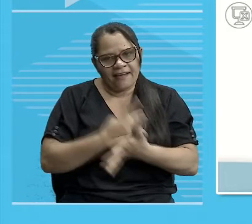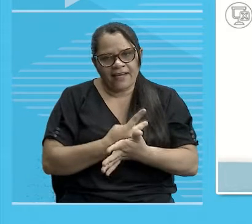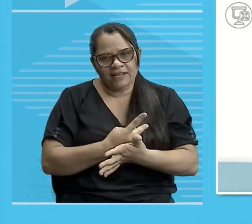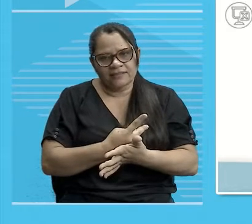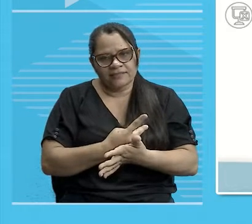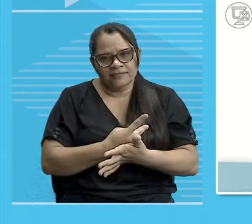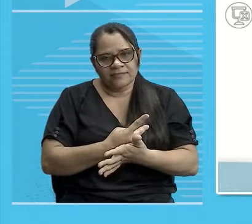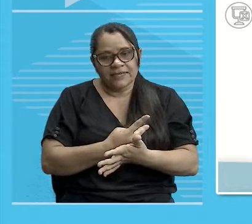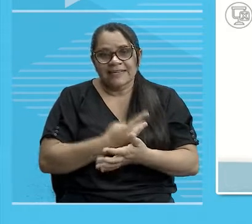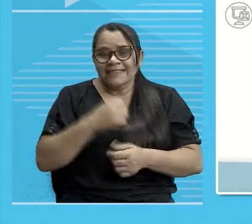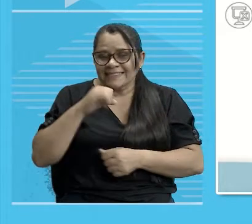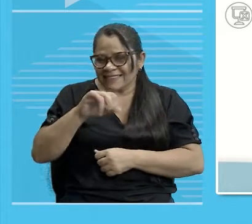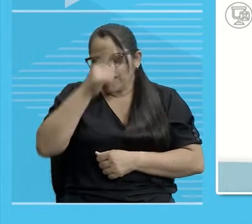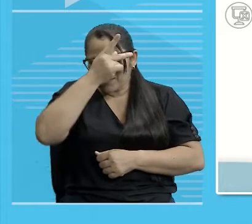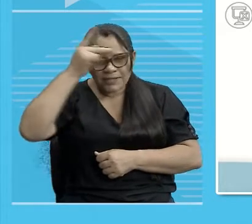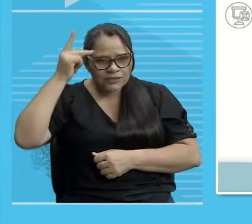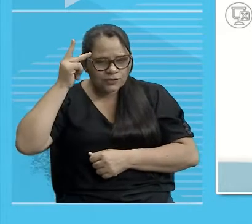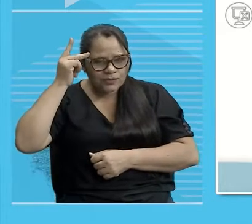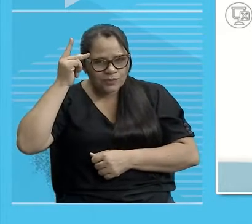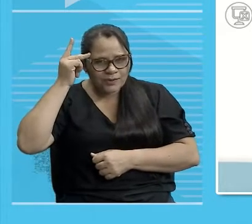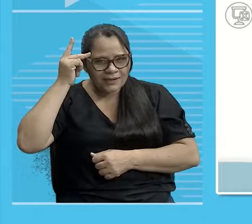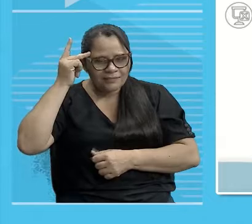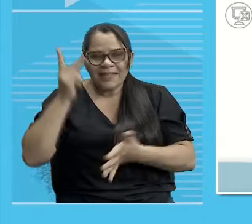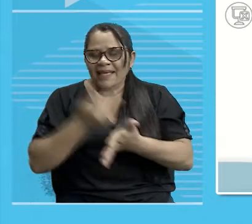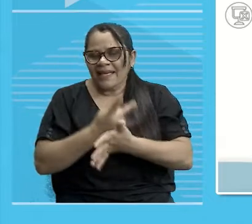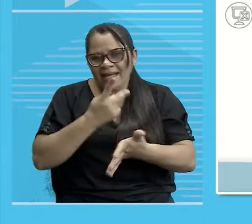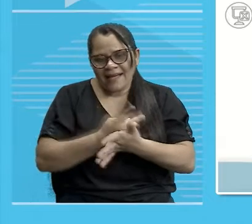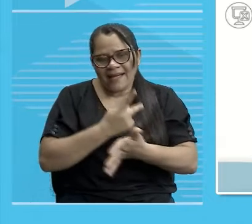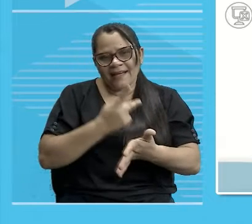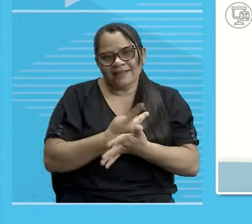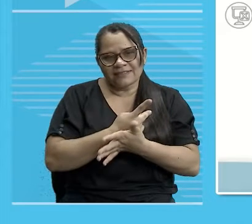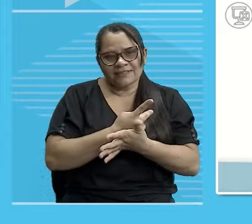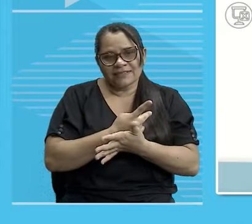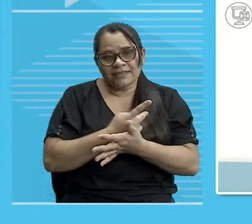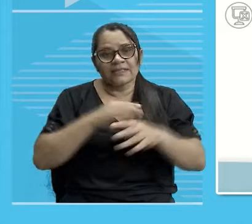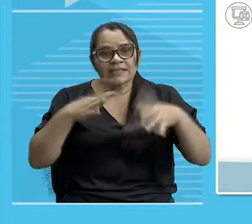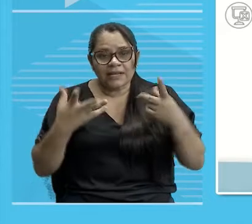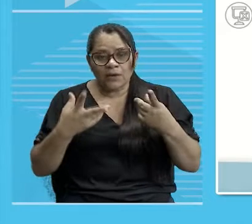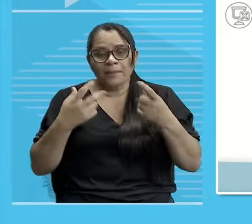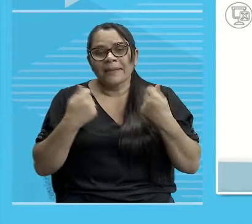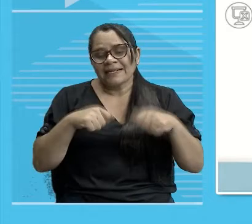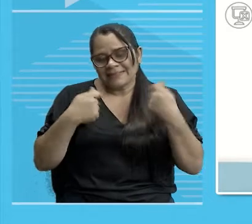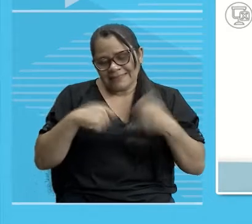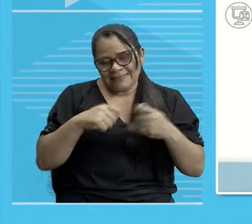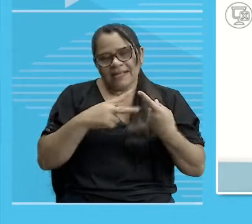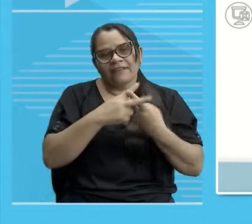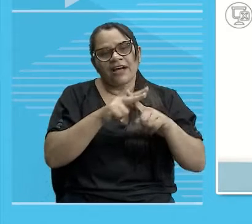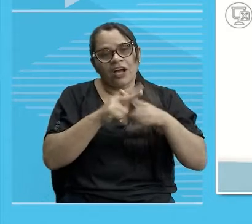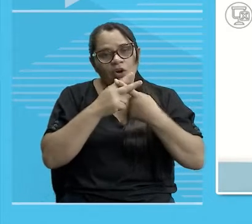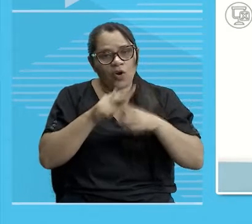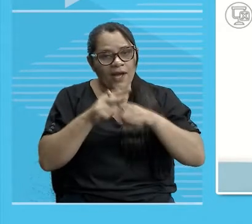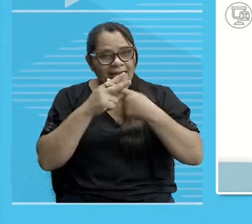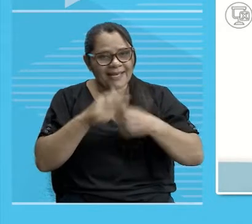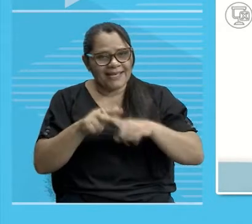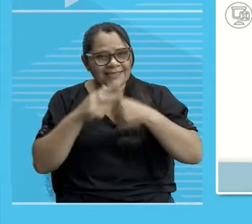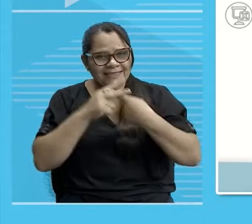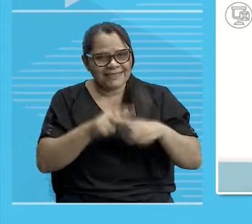se você errasse teria que arrumar um jeito da correção ser muito